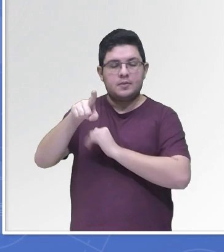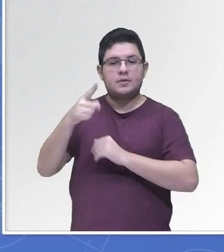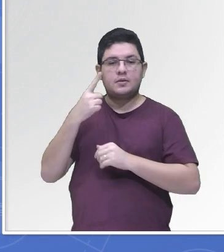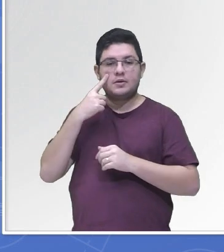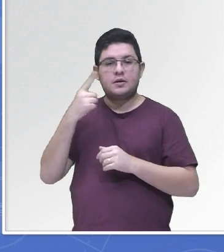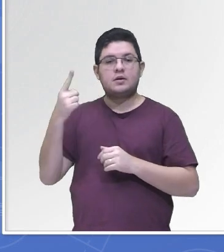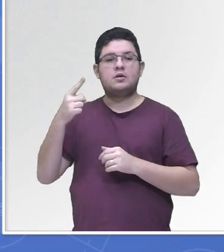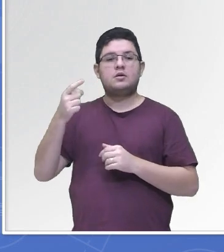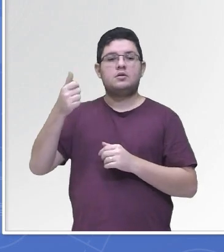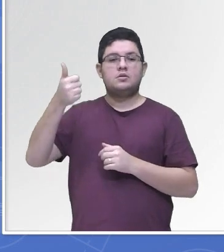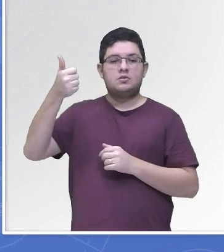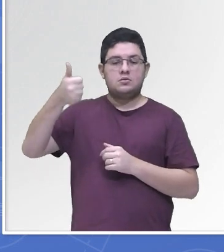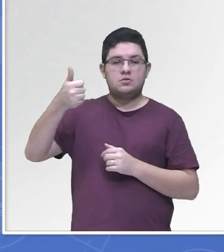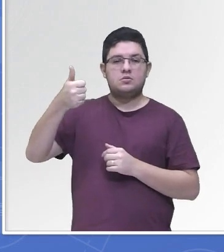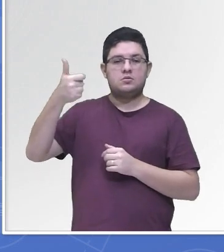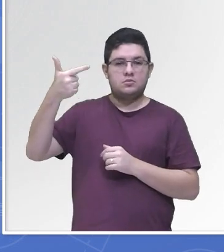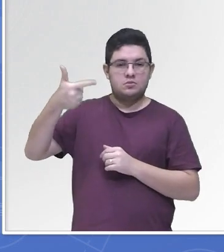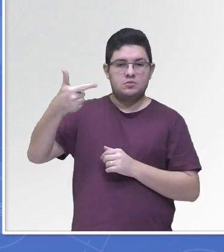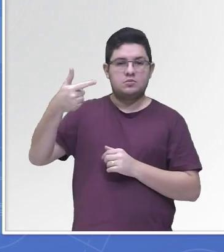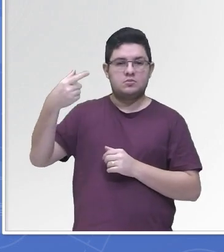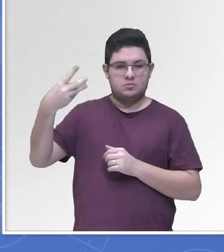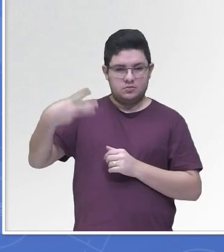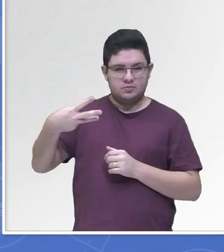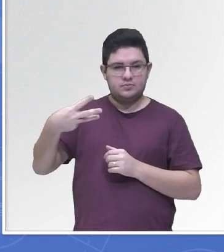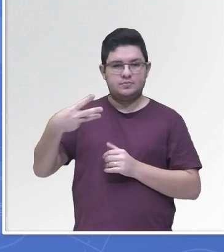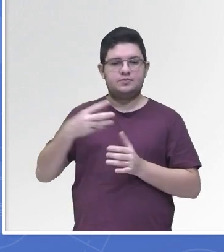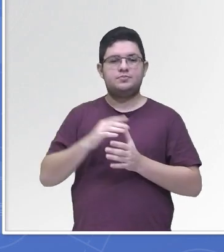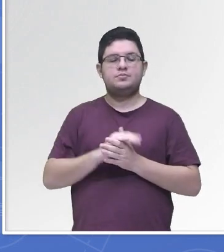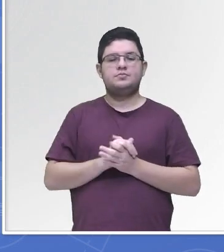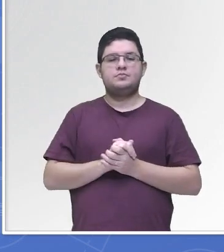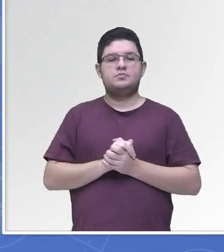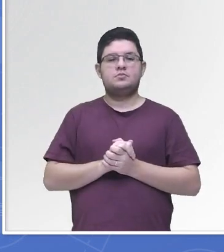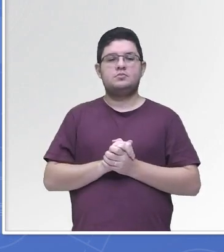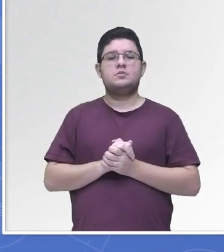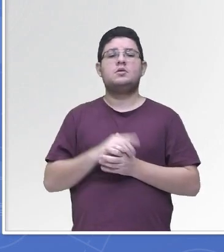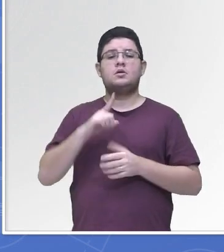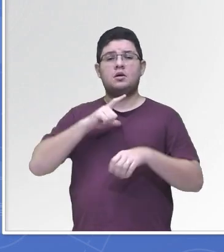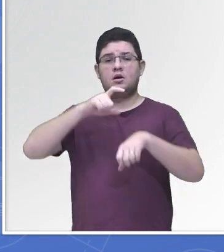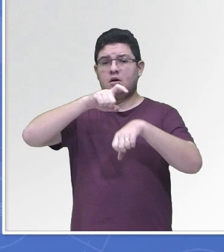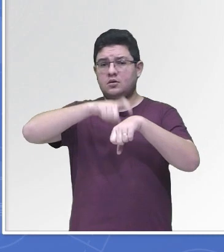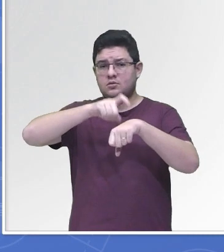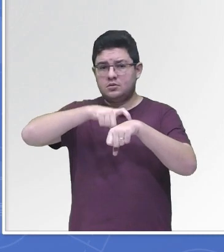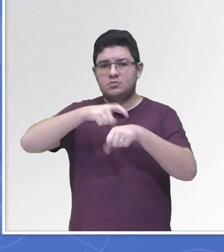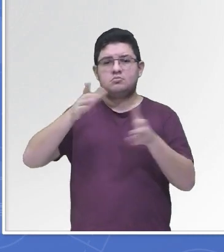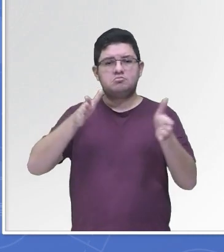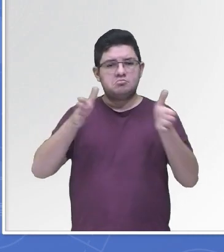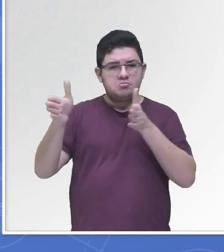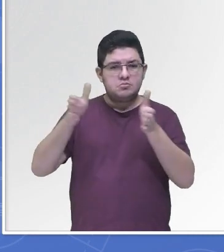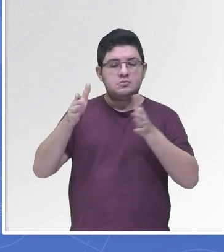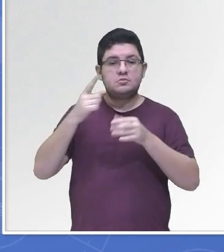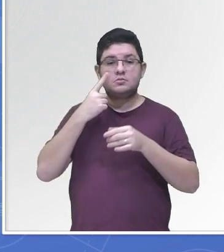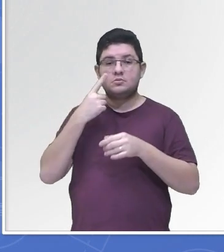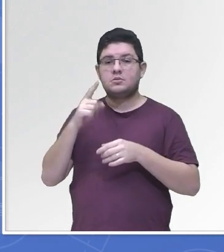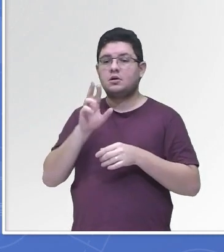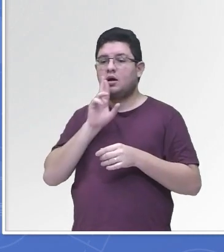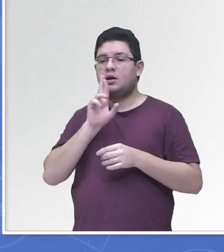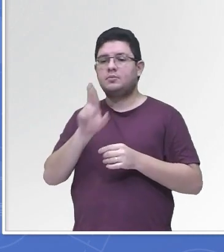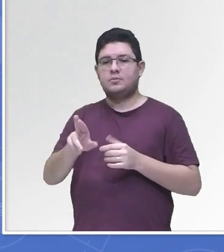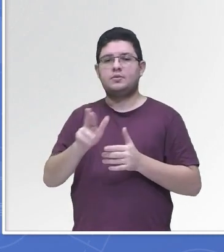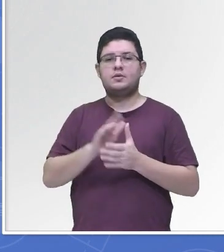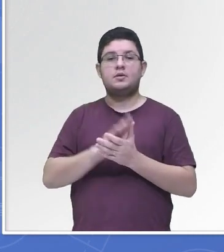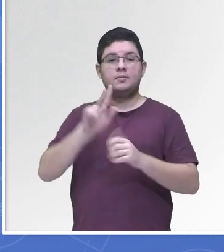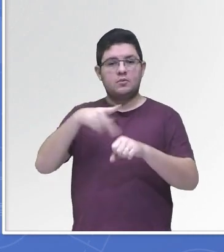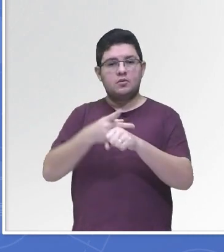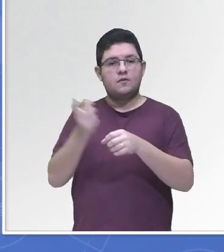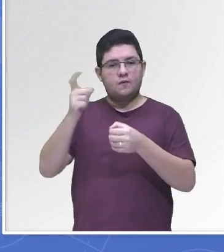três questões, né? São 3 questões que nós temos aqui, tá? E vocês terão um tempinho agora para responder essas 3 questões e daqui a pouco eu volto com